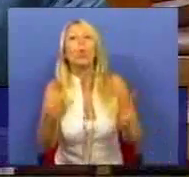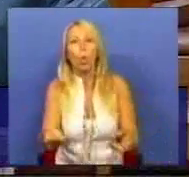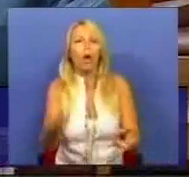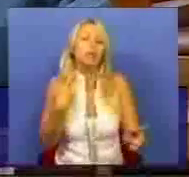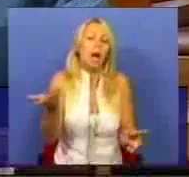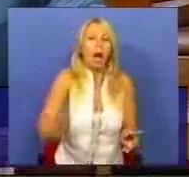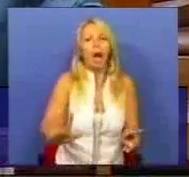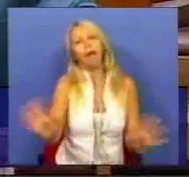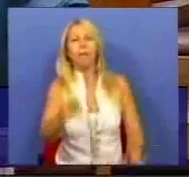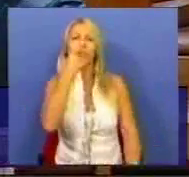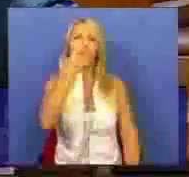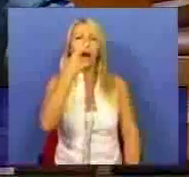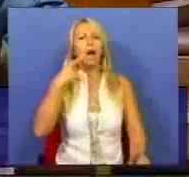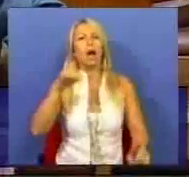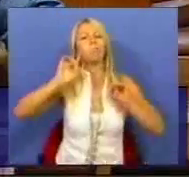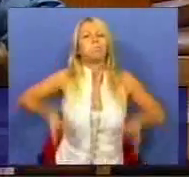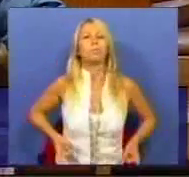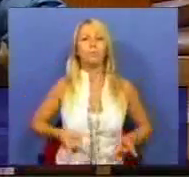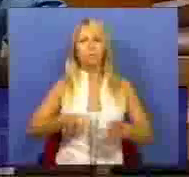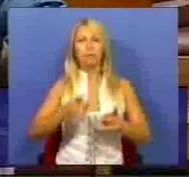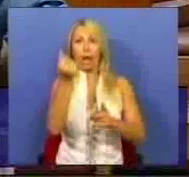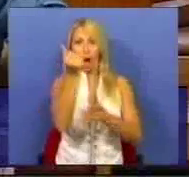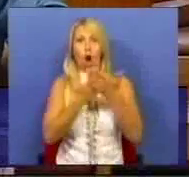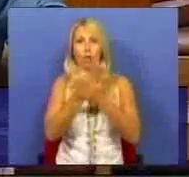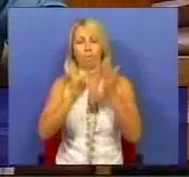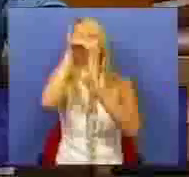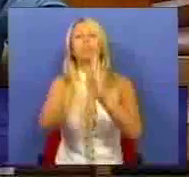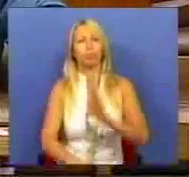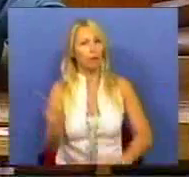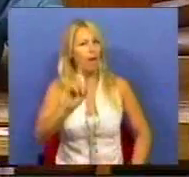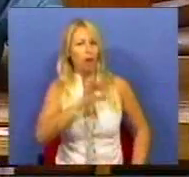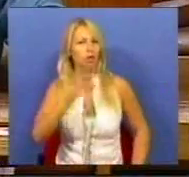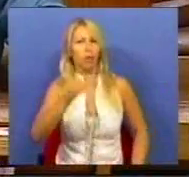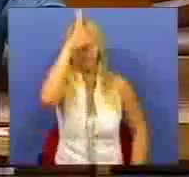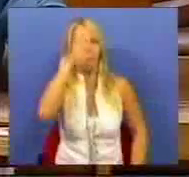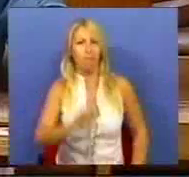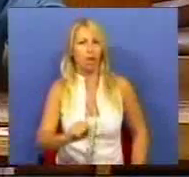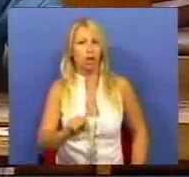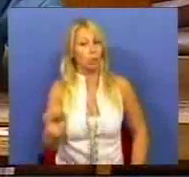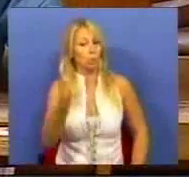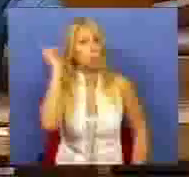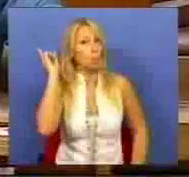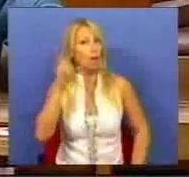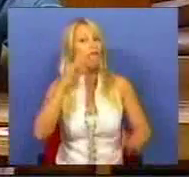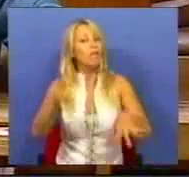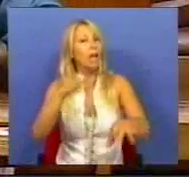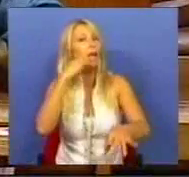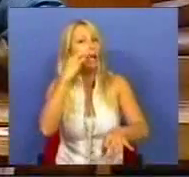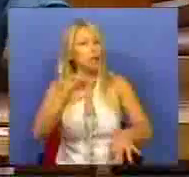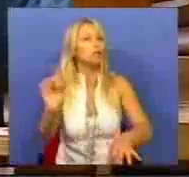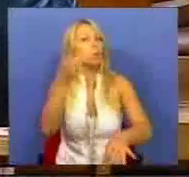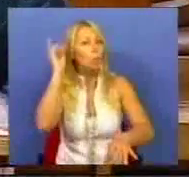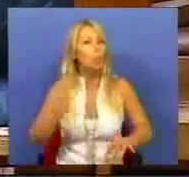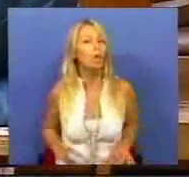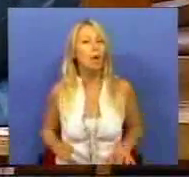disso, prefira ignorar a queda da economia. Não, Sr. Primeiro-Ministro, não estamos ainda a chegar ao fim da crise.